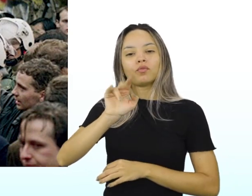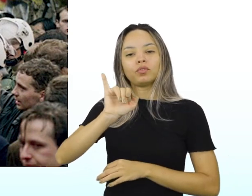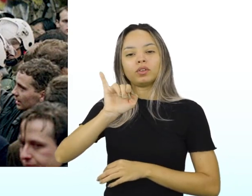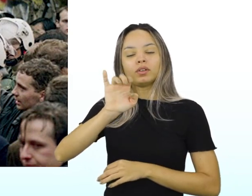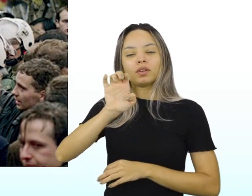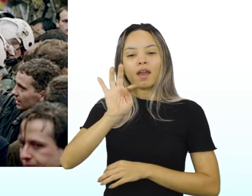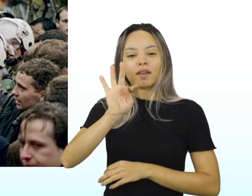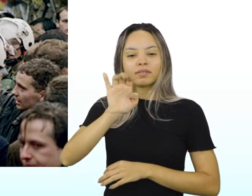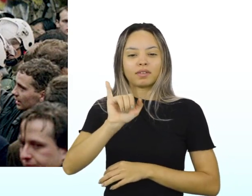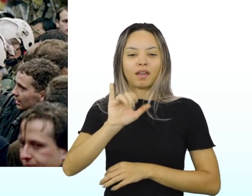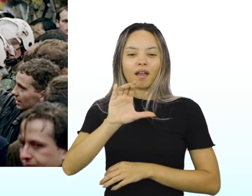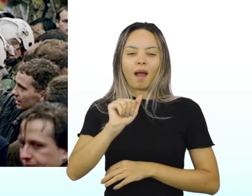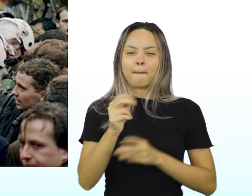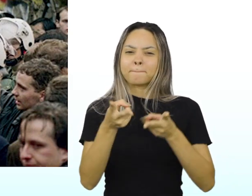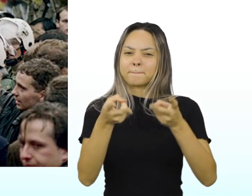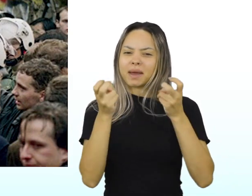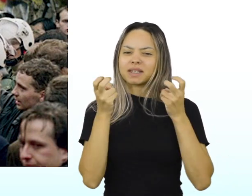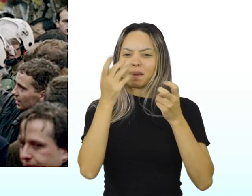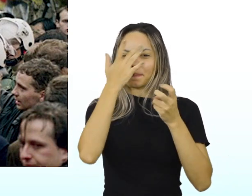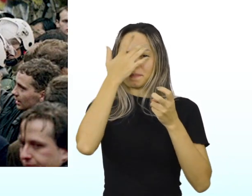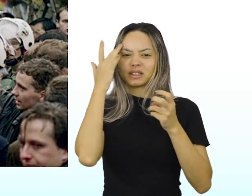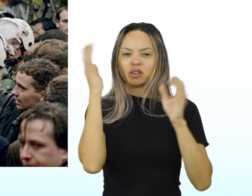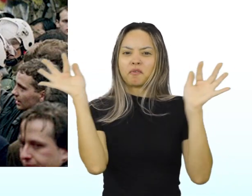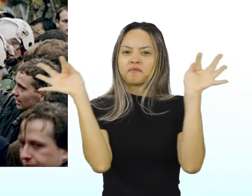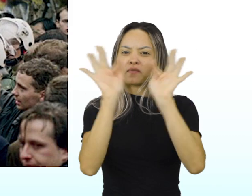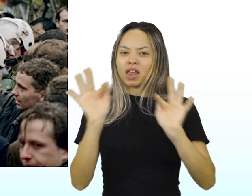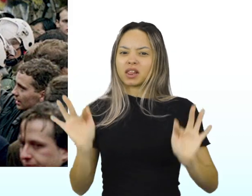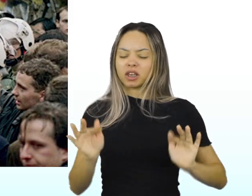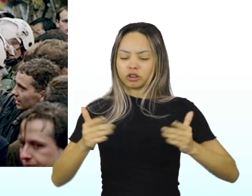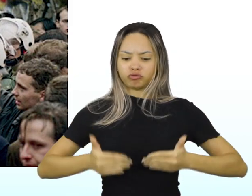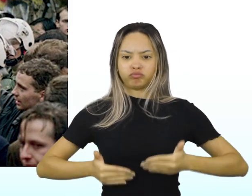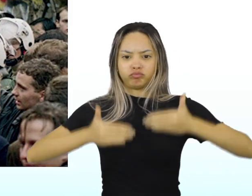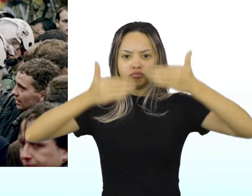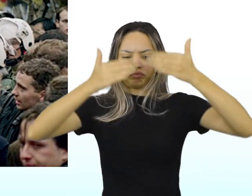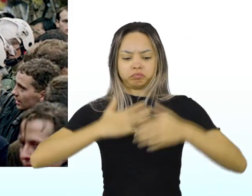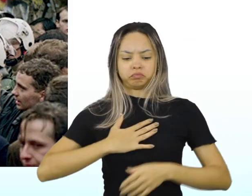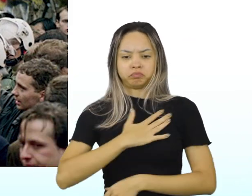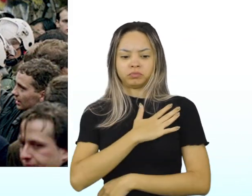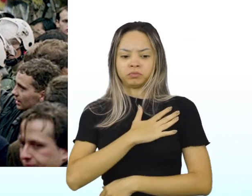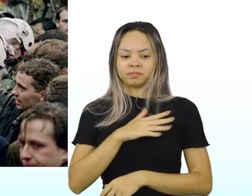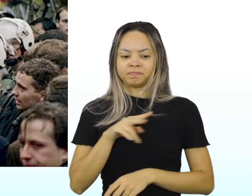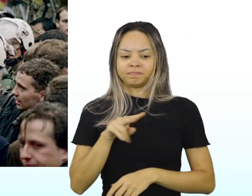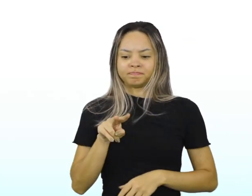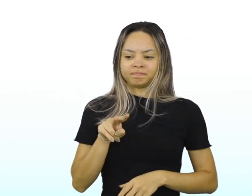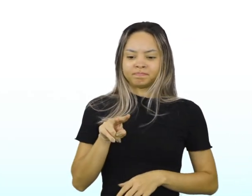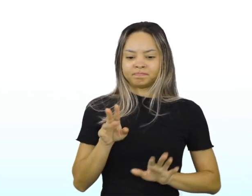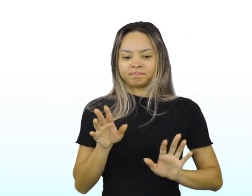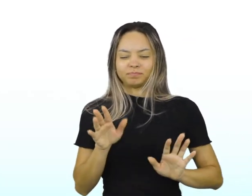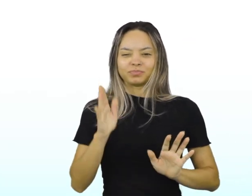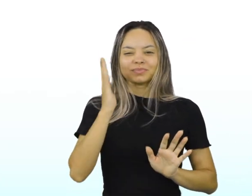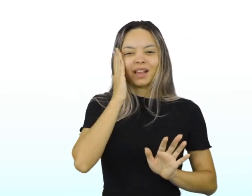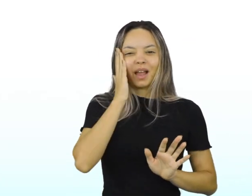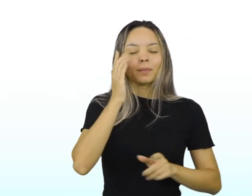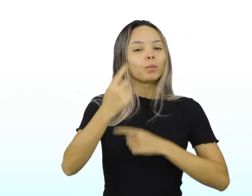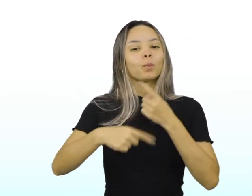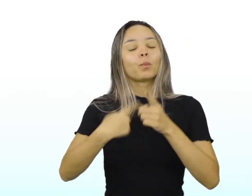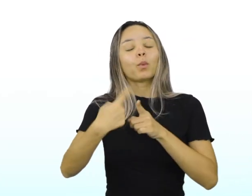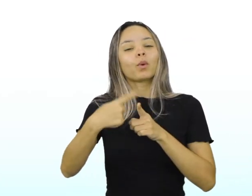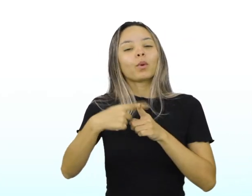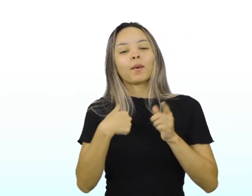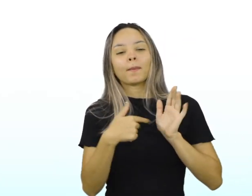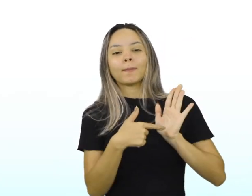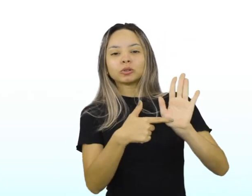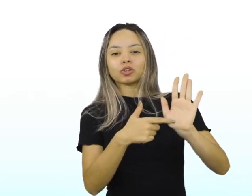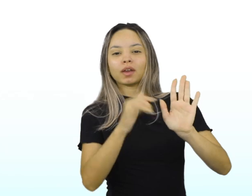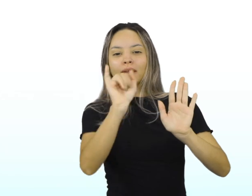a felicidade de um lado, os soldados do outro lado ali meio que sem saber o que fazer. E por que eu trouxe essa